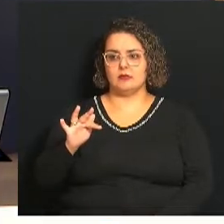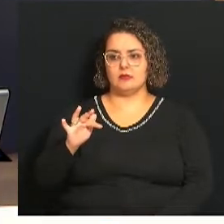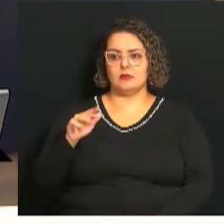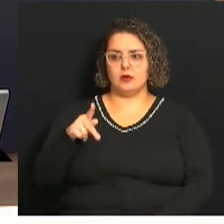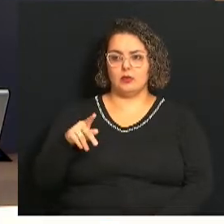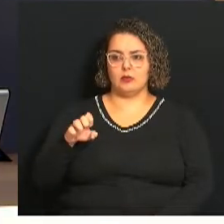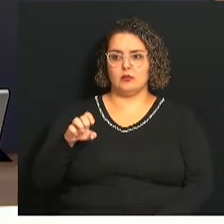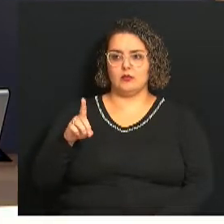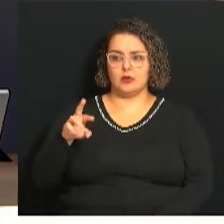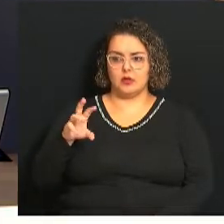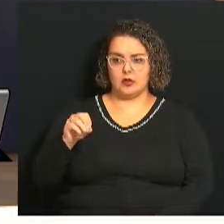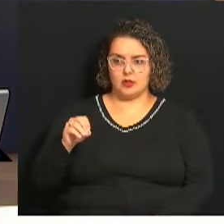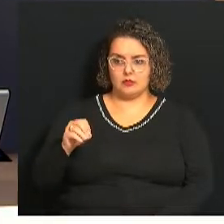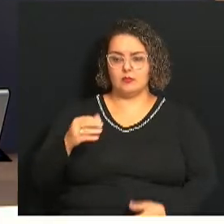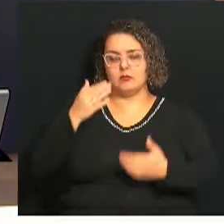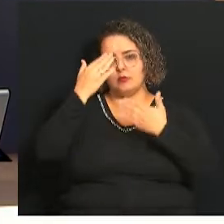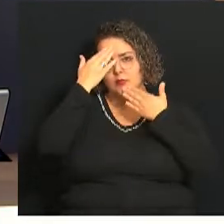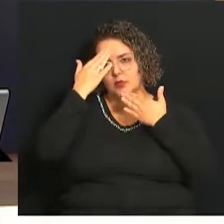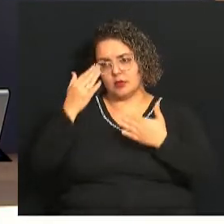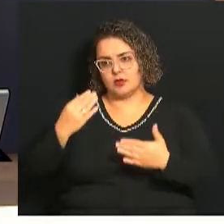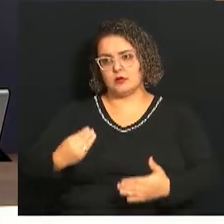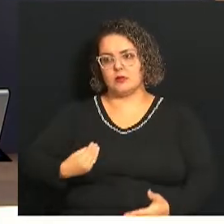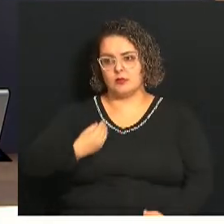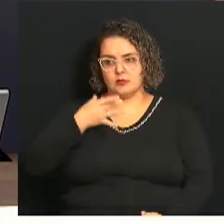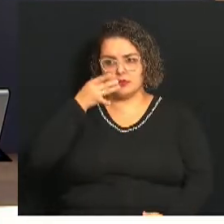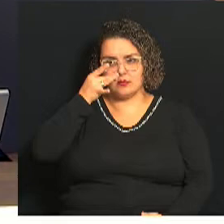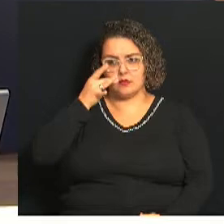mais uma vez, aí, agradecer a presença. Pedro.